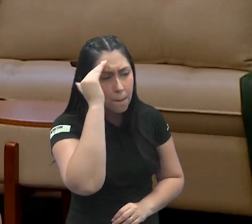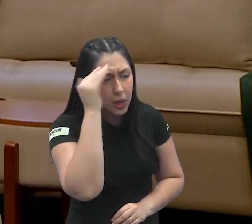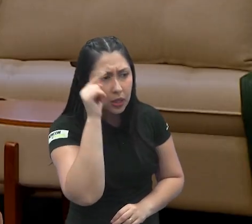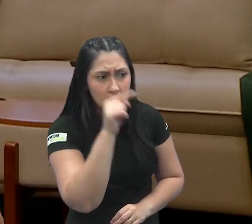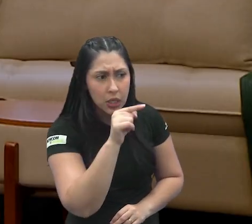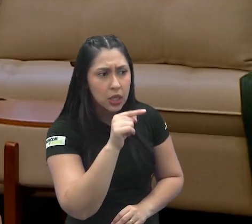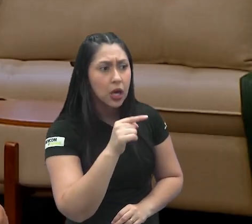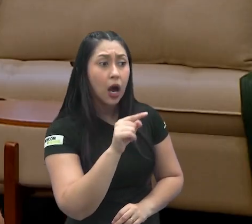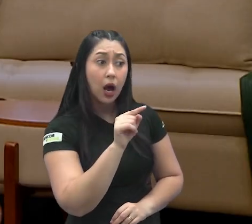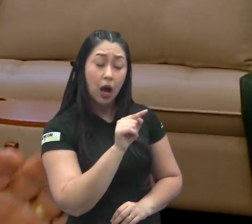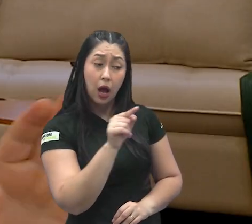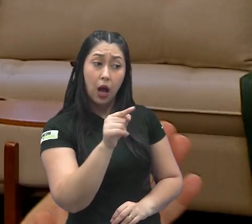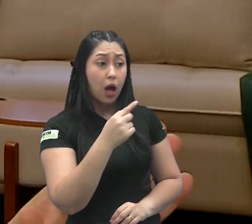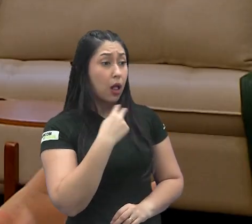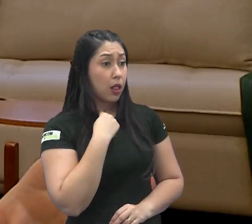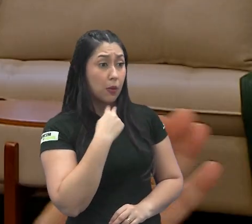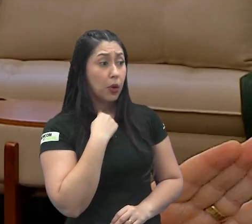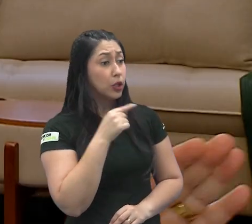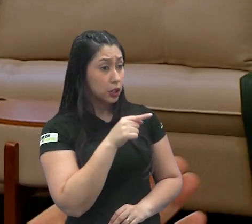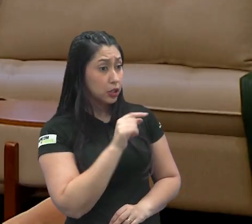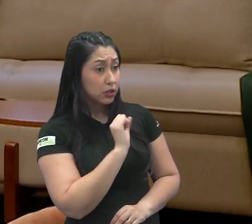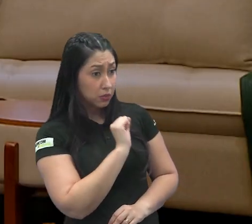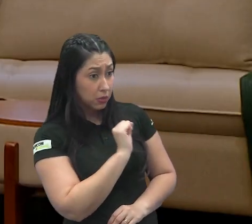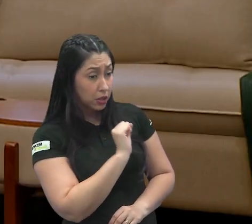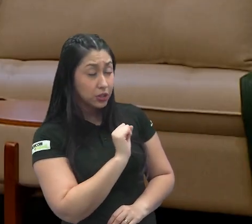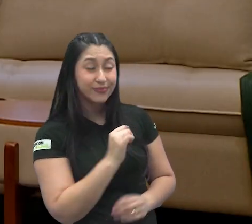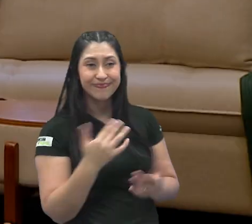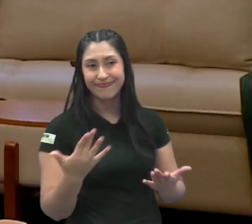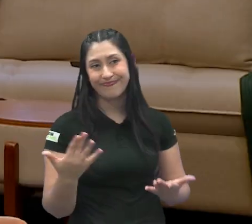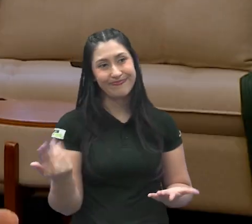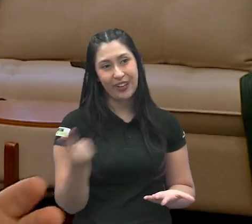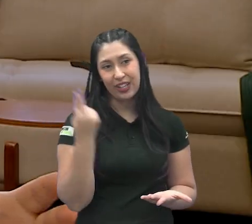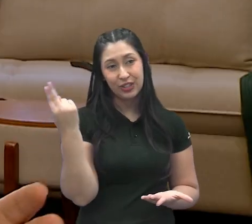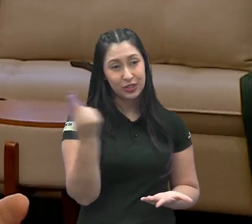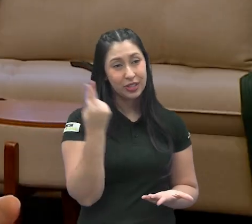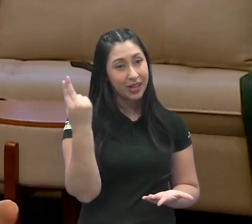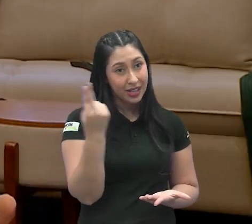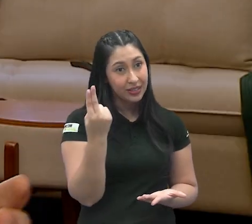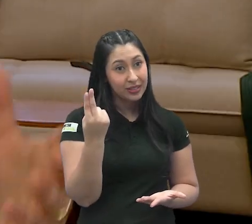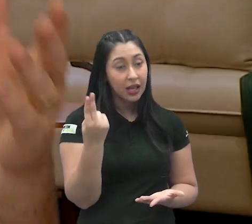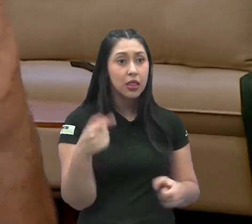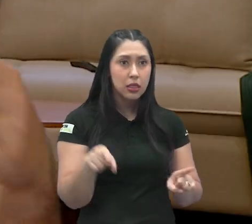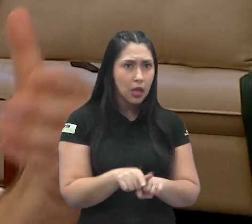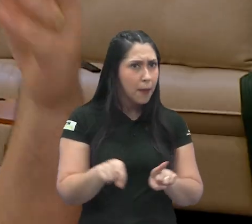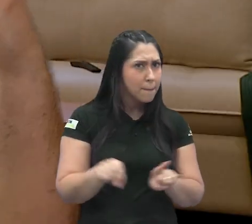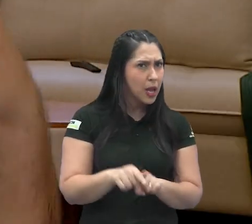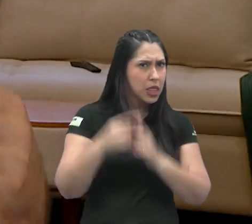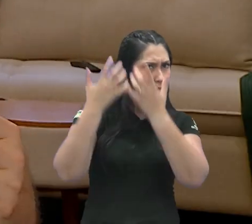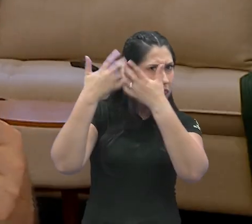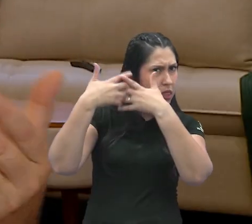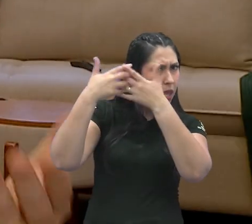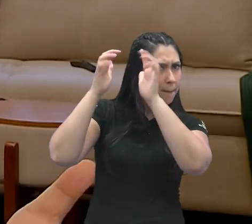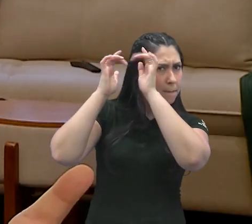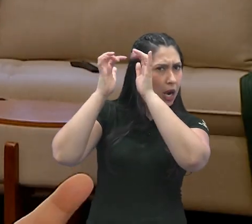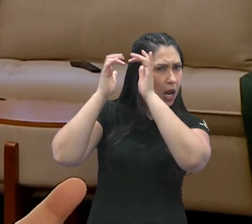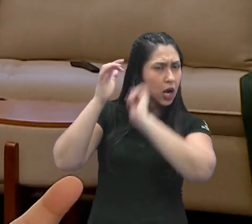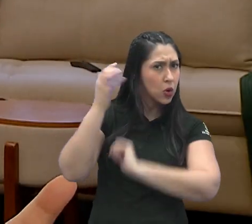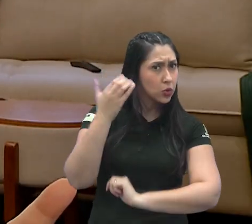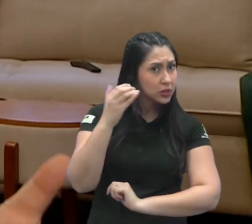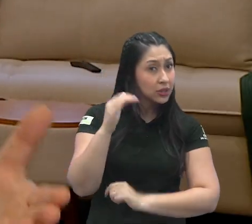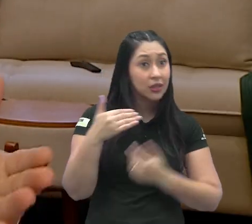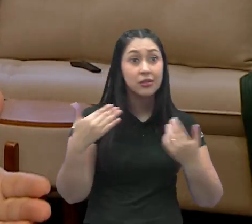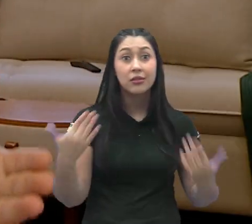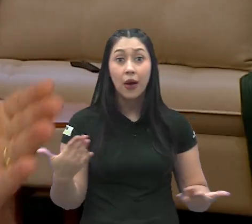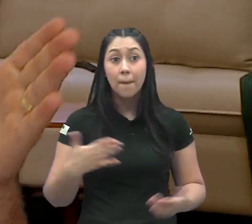os dias para falar, não, aqui não, até aqui você pode ir, não vai dar certo, com base em neurociência, essa coisa toda. Então, o que eu comecei a